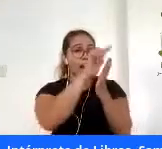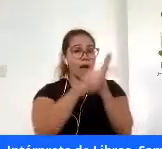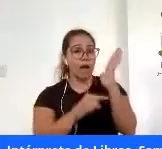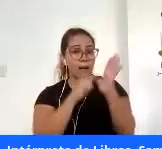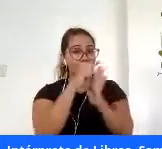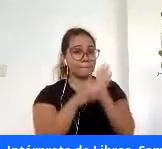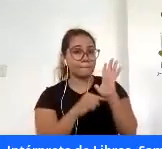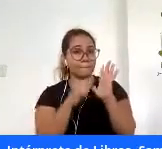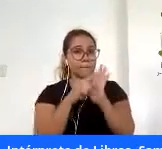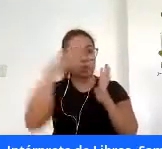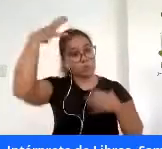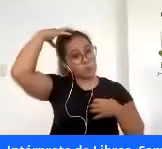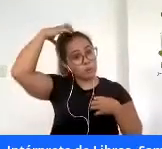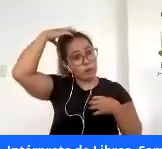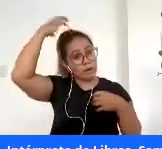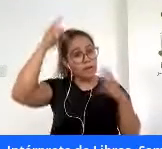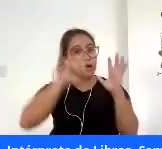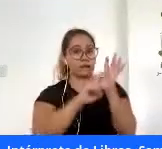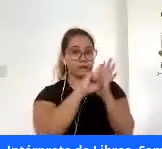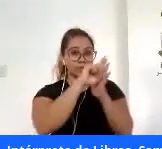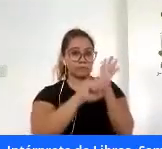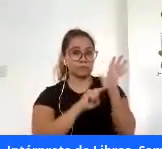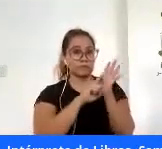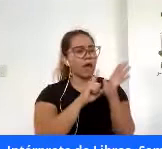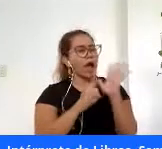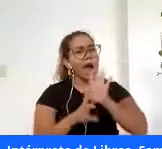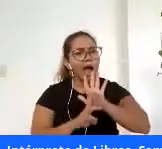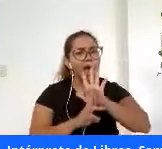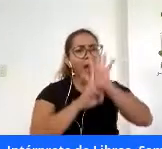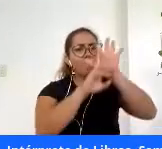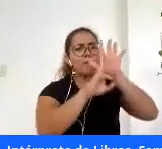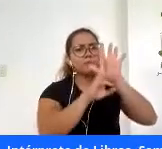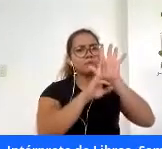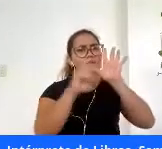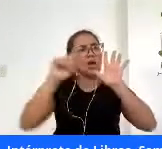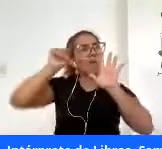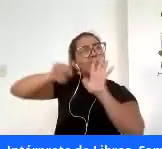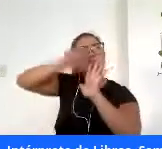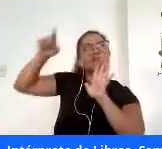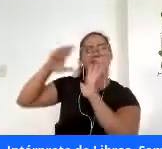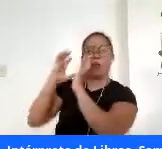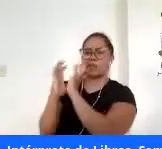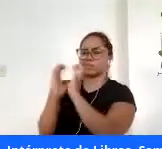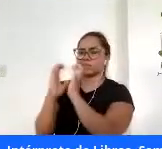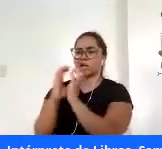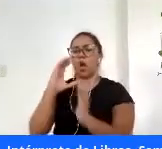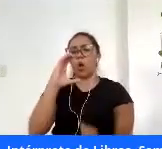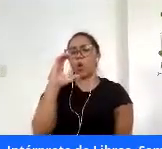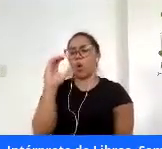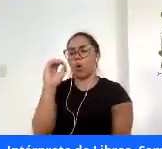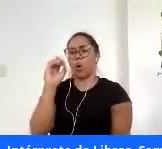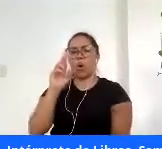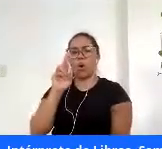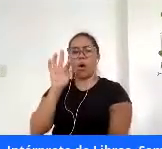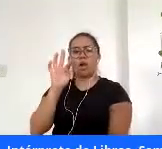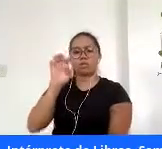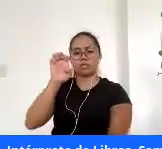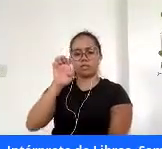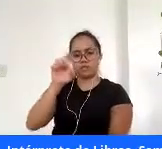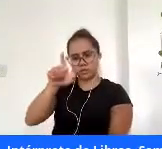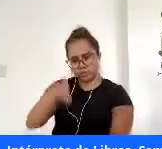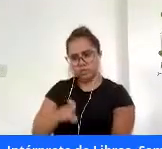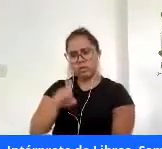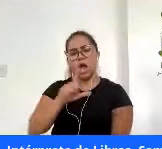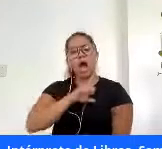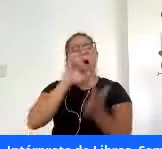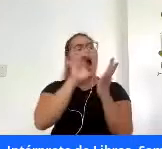os dedos, e aqui a representação na região mais externa do cérebro, que é chamada de córtex, justamente de cada um desses dedos. E aí